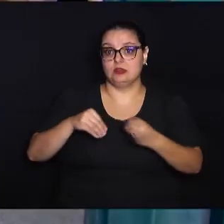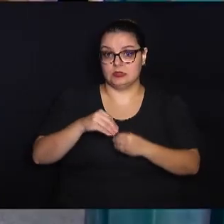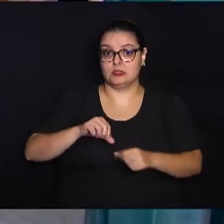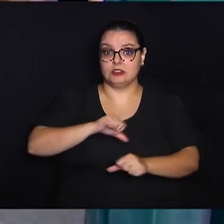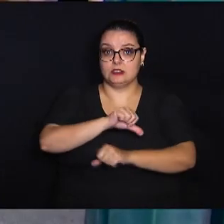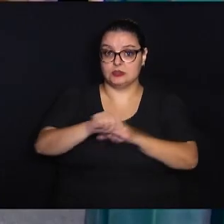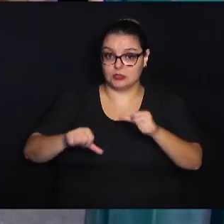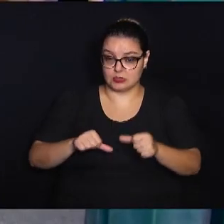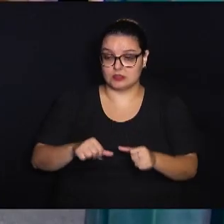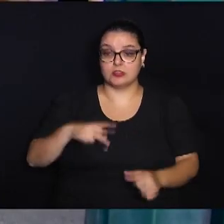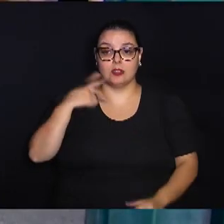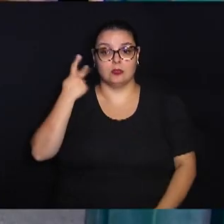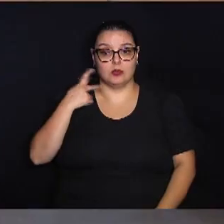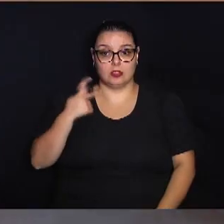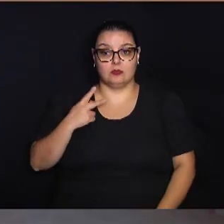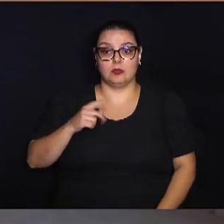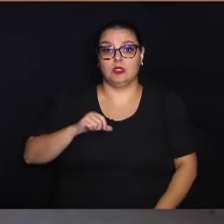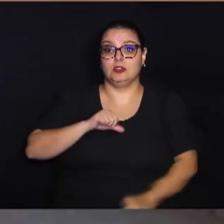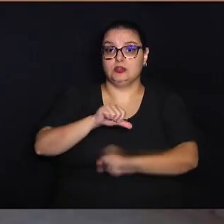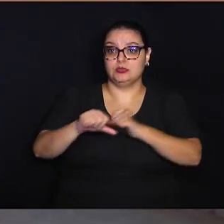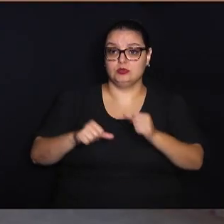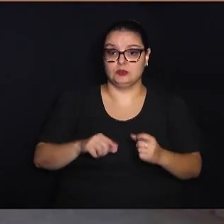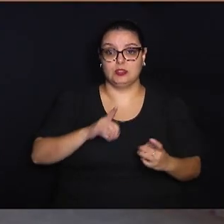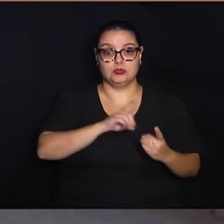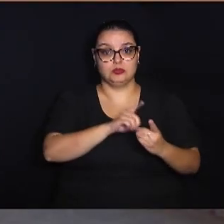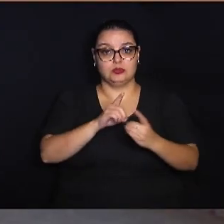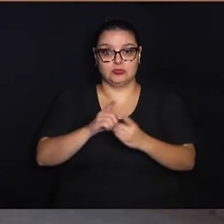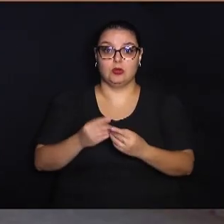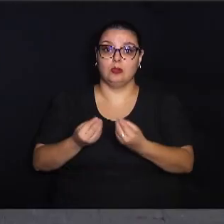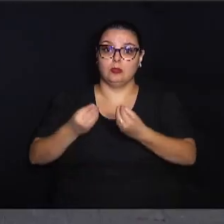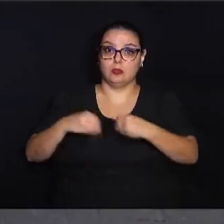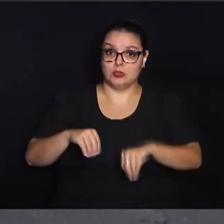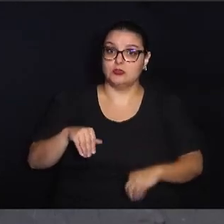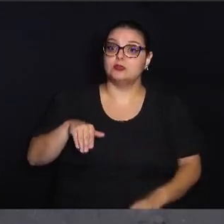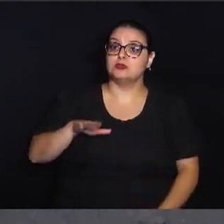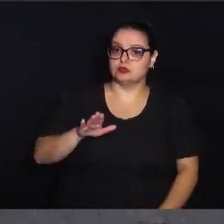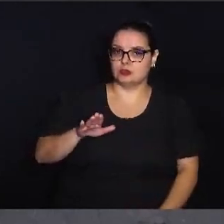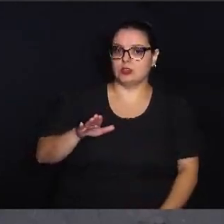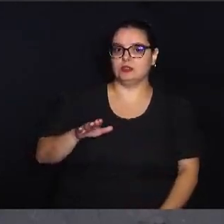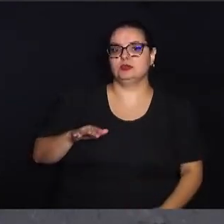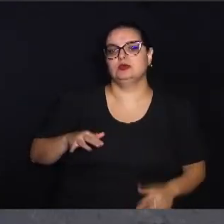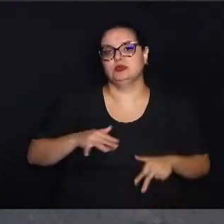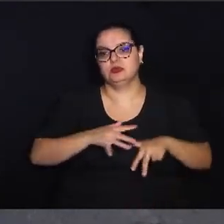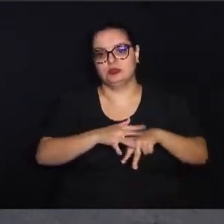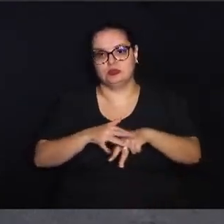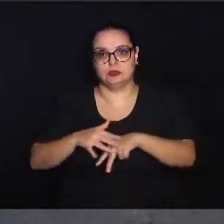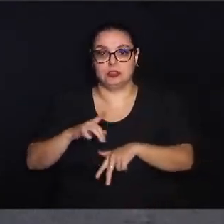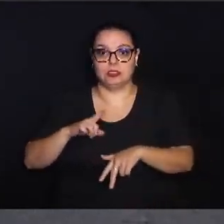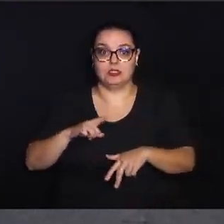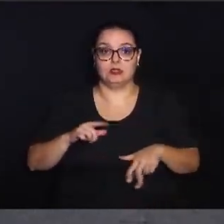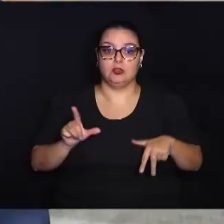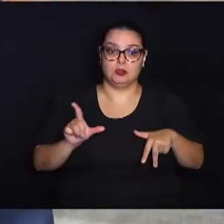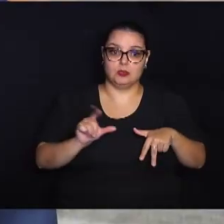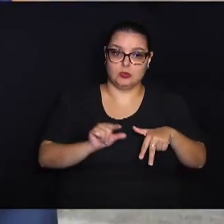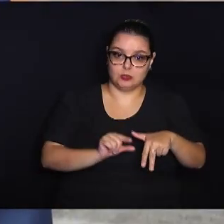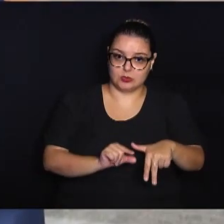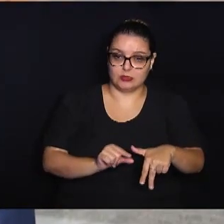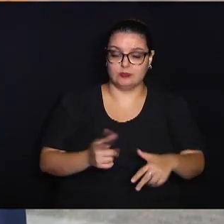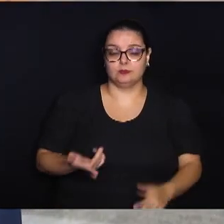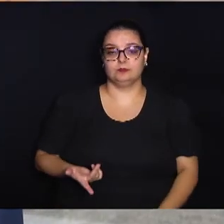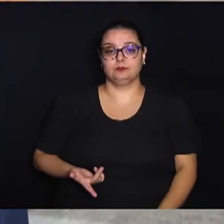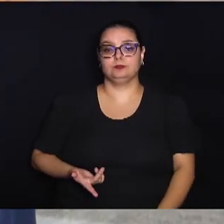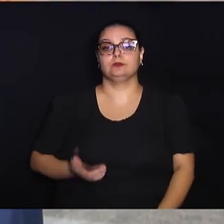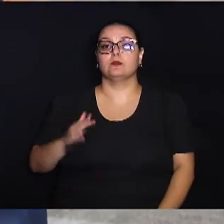trocas. Para o vereador, as mudanças no atendimento prejudicam ainda mais os pacientes que têm mobilidade reduzida. Quando